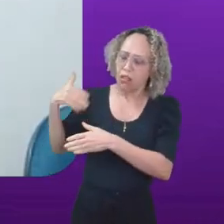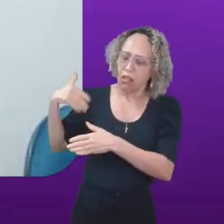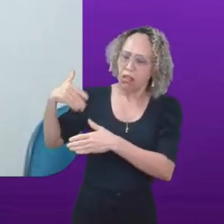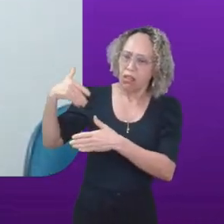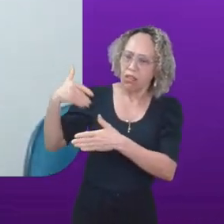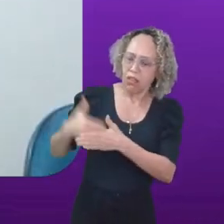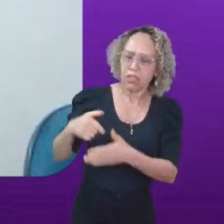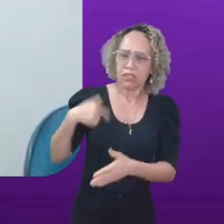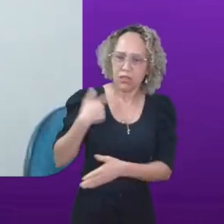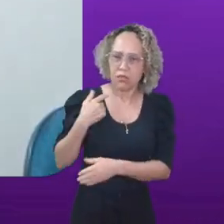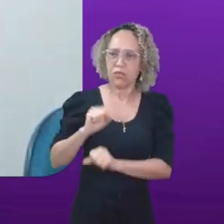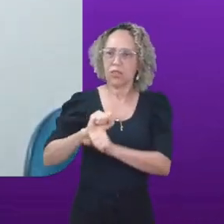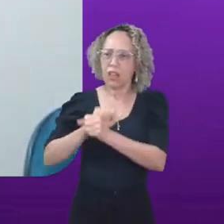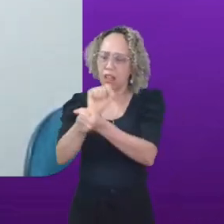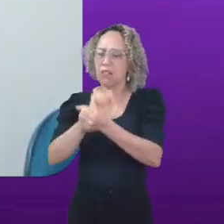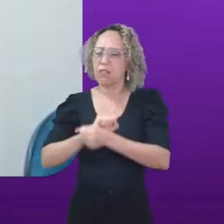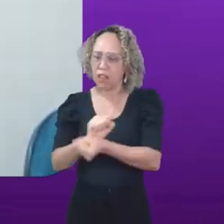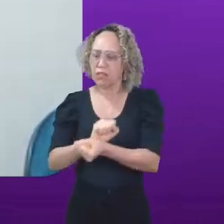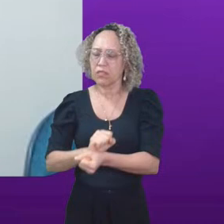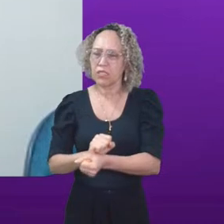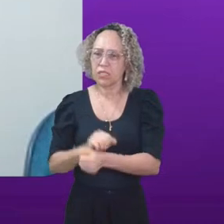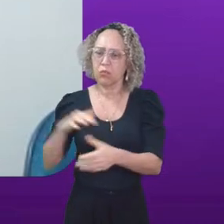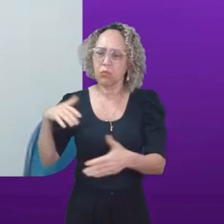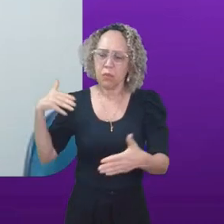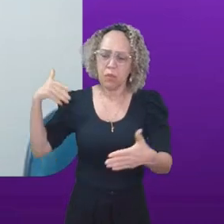à escravidão, E que ela perdura,